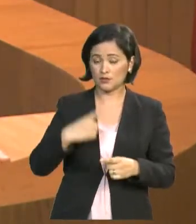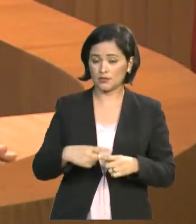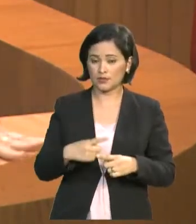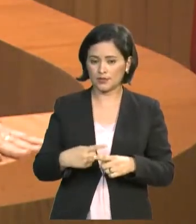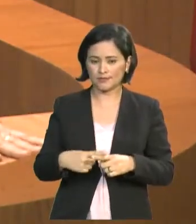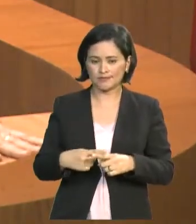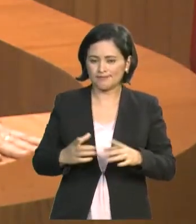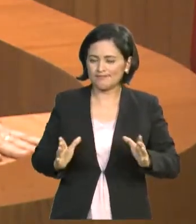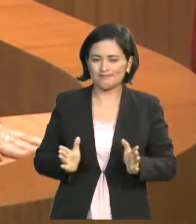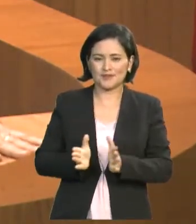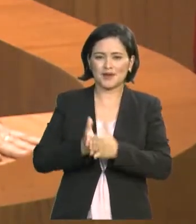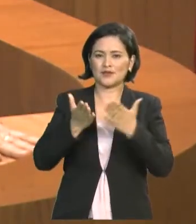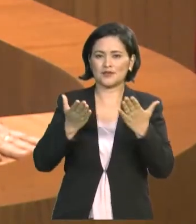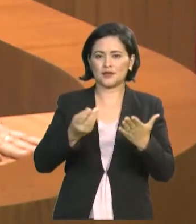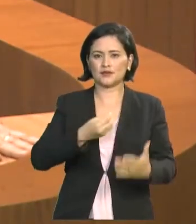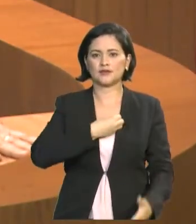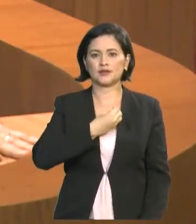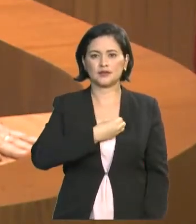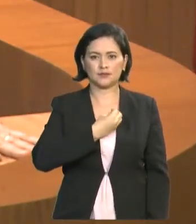vida.